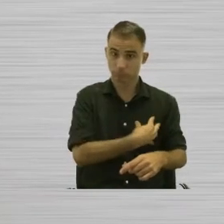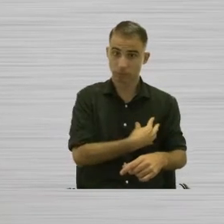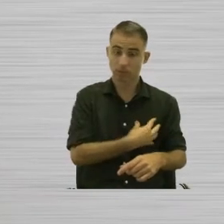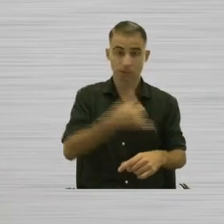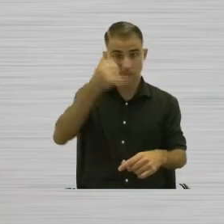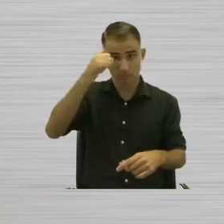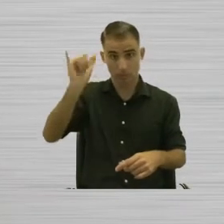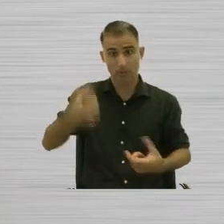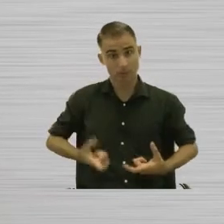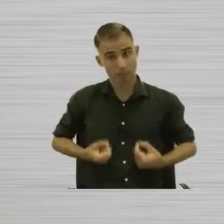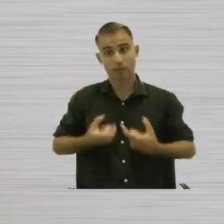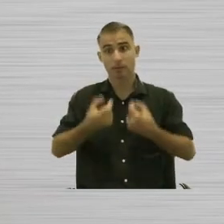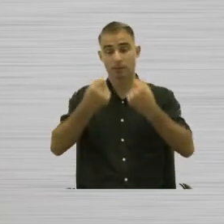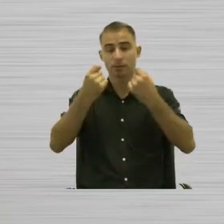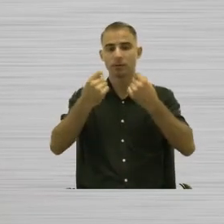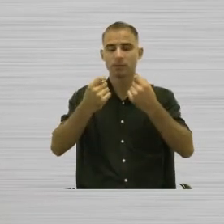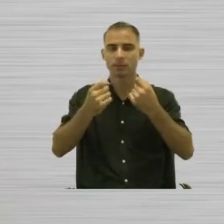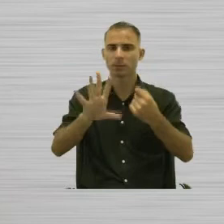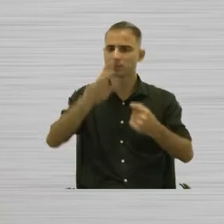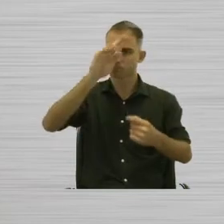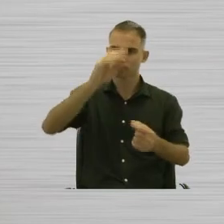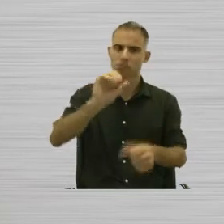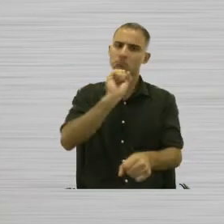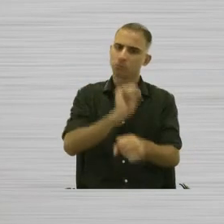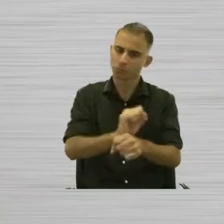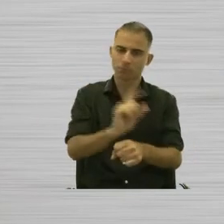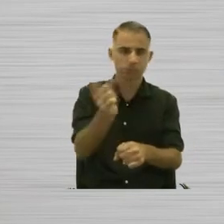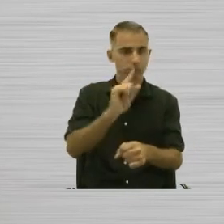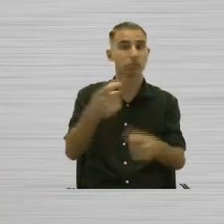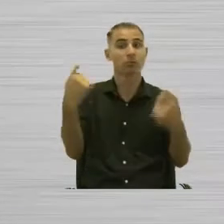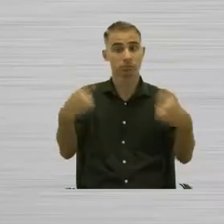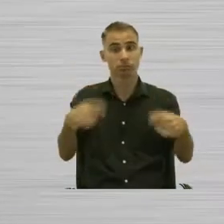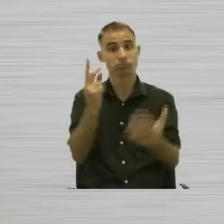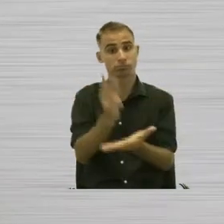são desenvolvidas continuamente dentro das equipes.